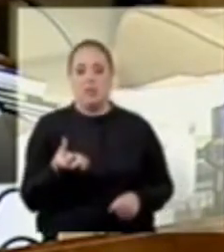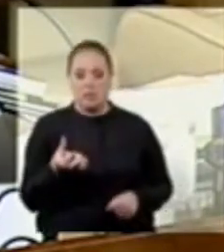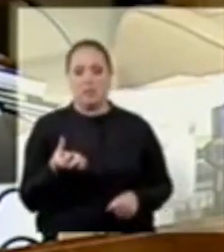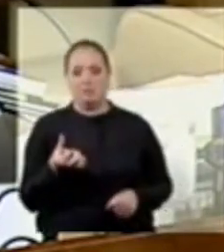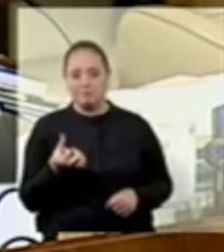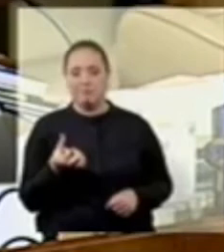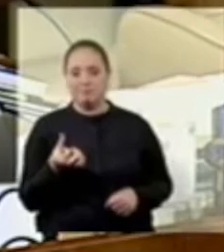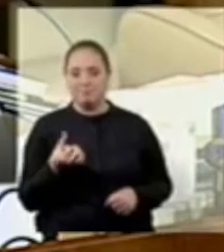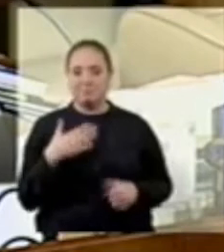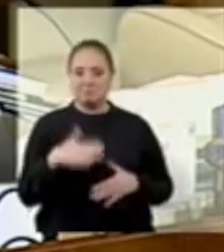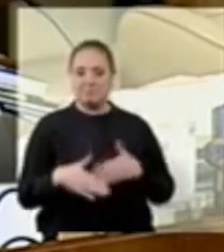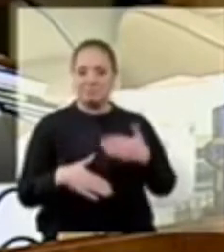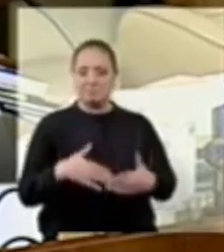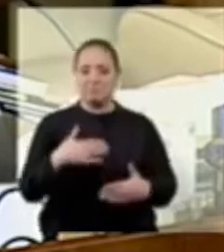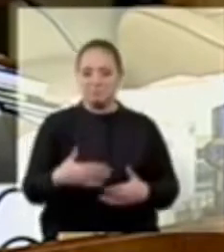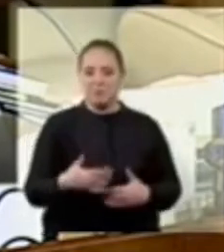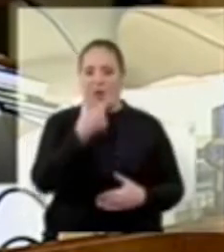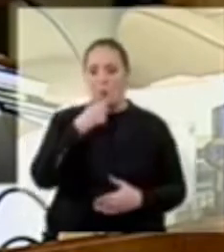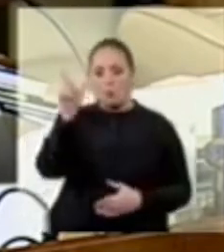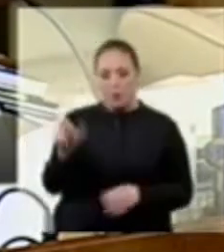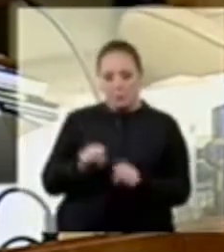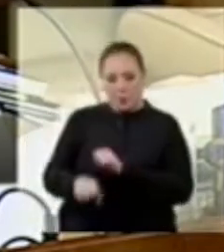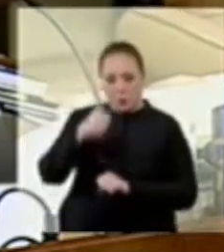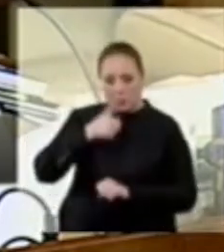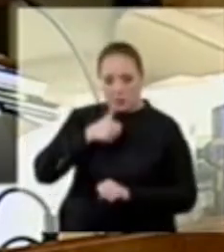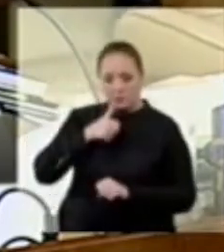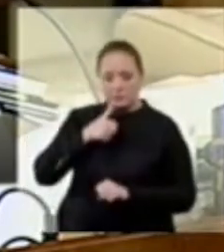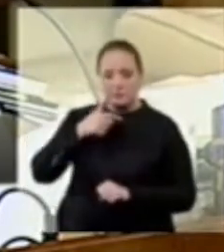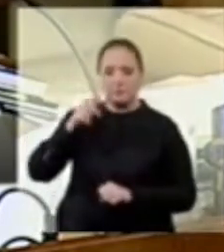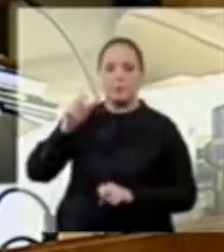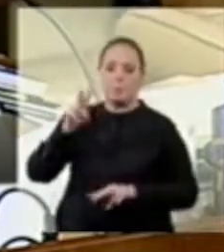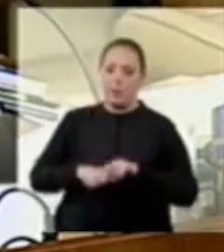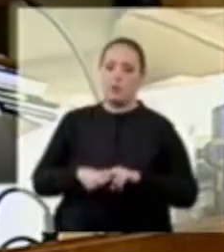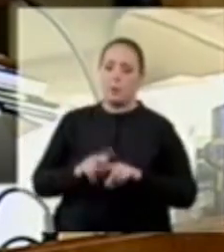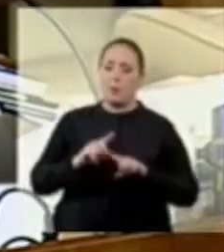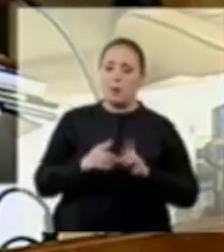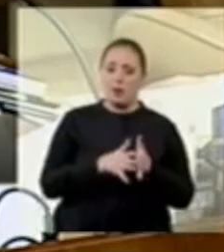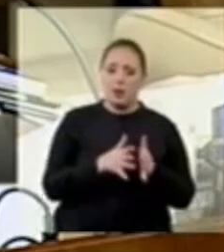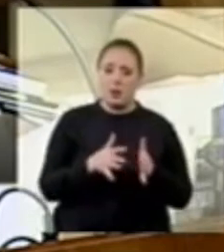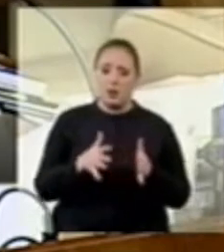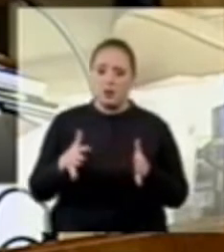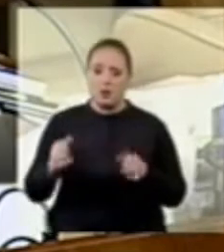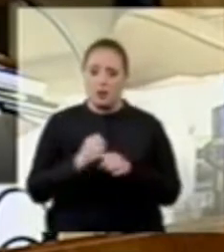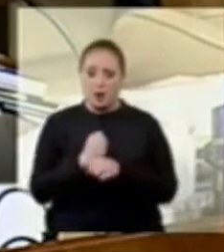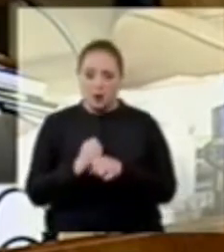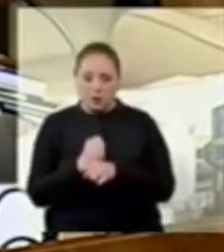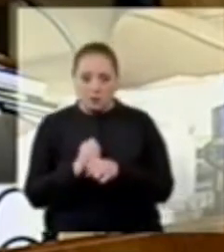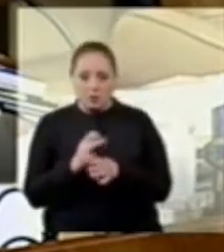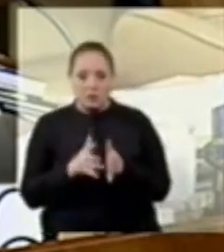quando ele veio a ser preso e durante todo este período já condenado